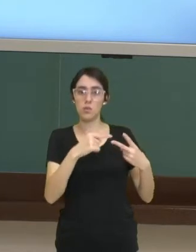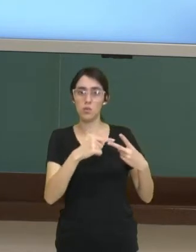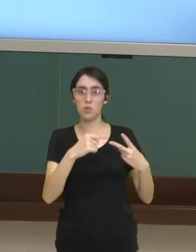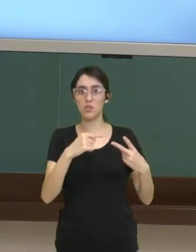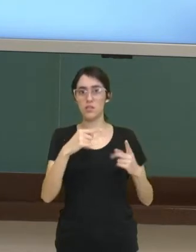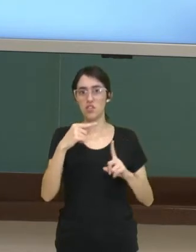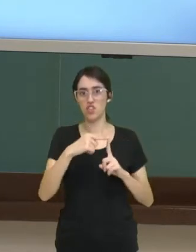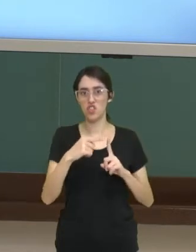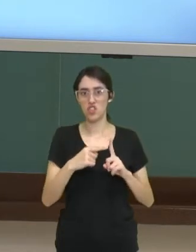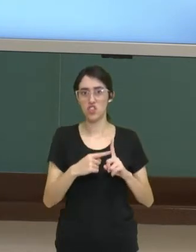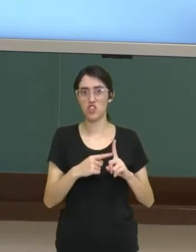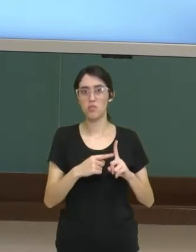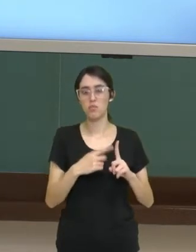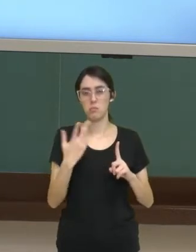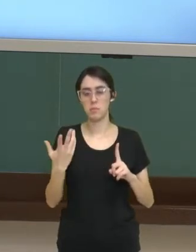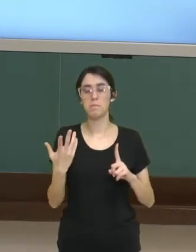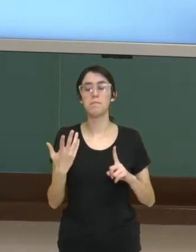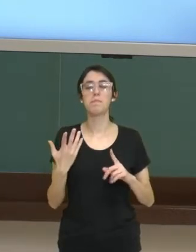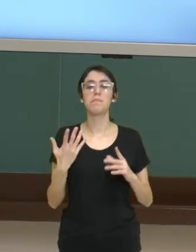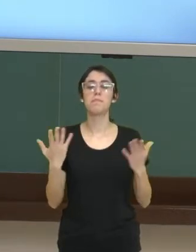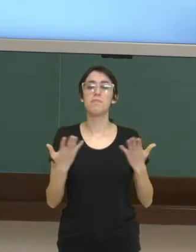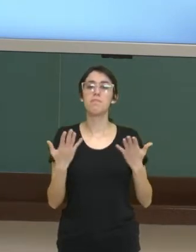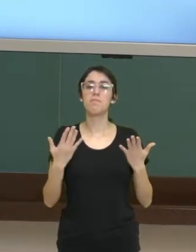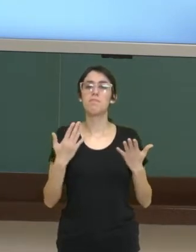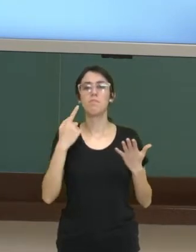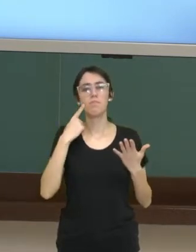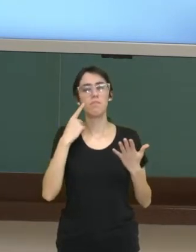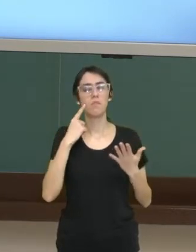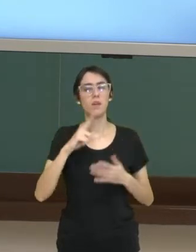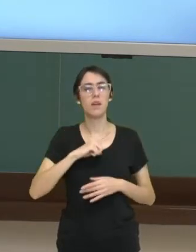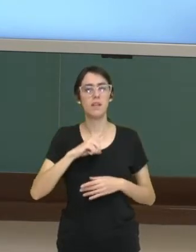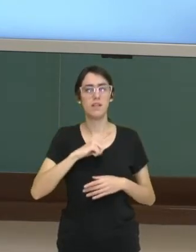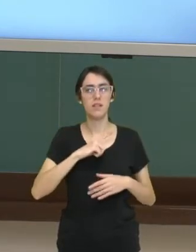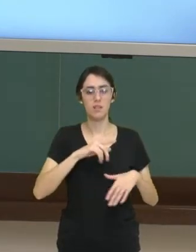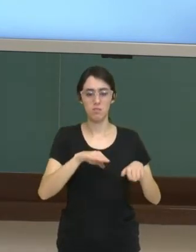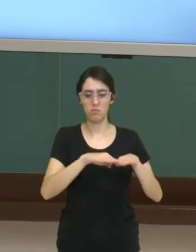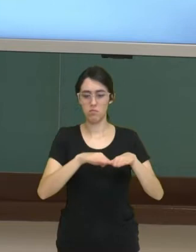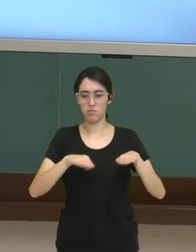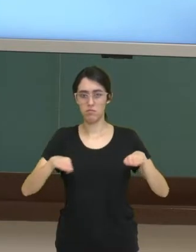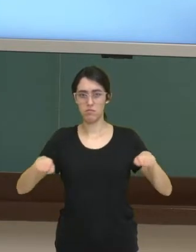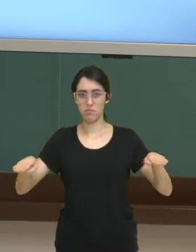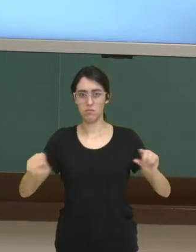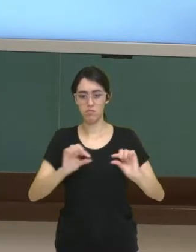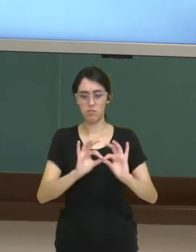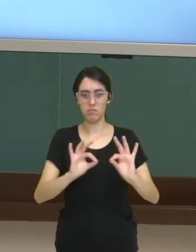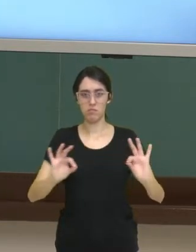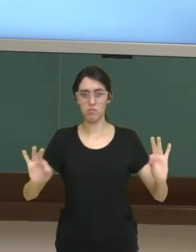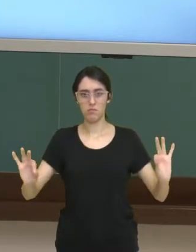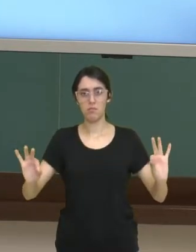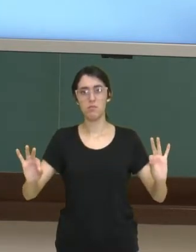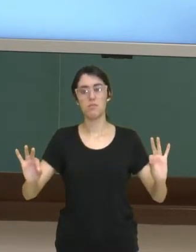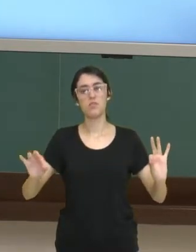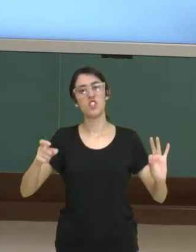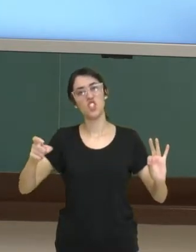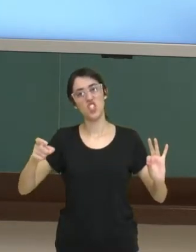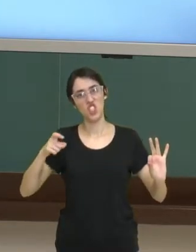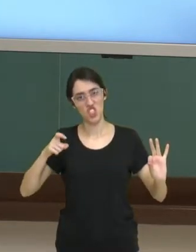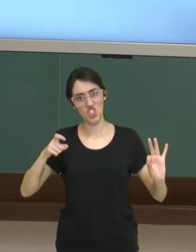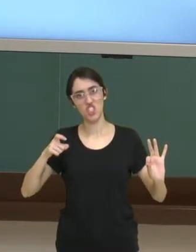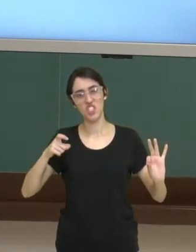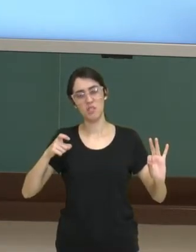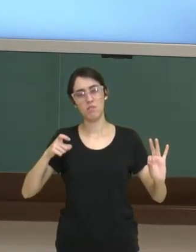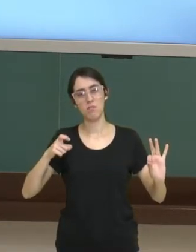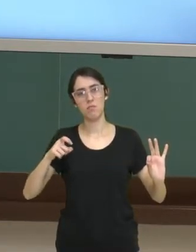dimensões, né? Bidimensional, nós vamos ter o horizontal, que normalmente a gente diz que é o eixo X, que também a gente conhece